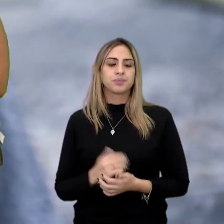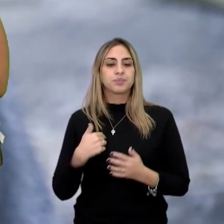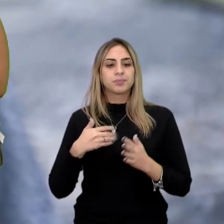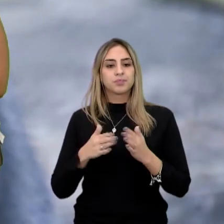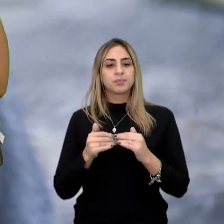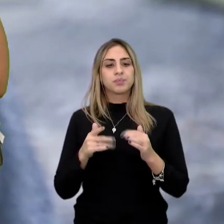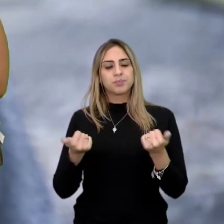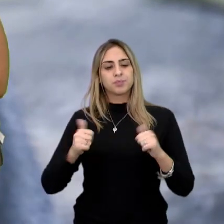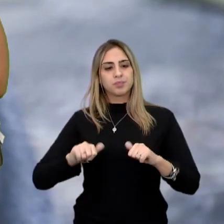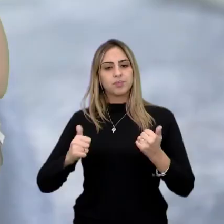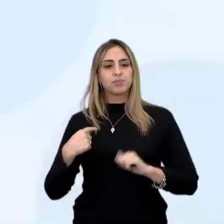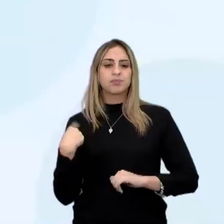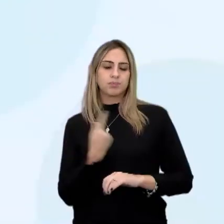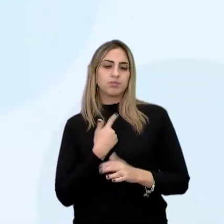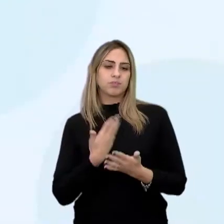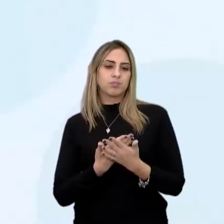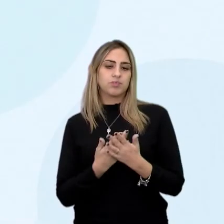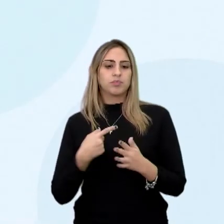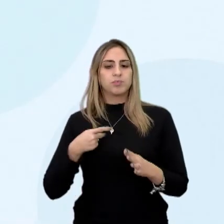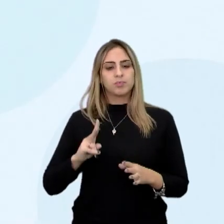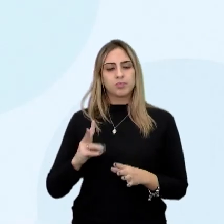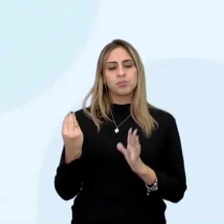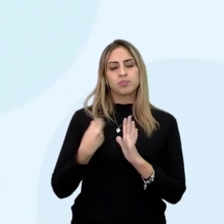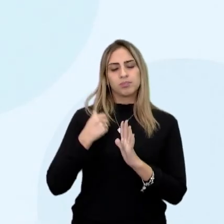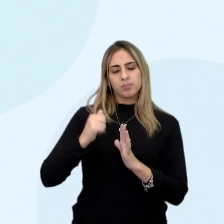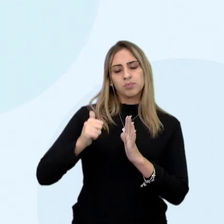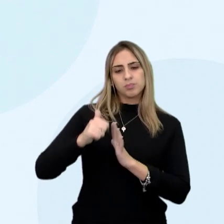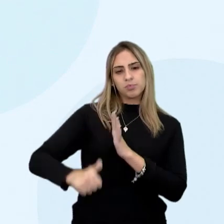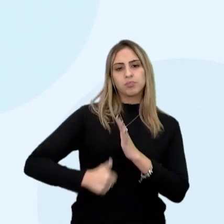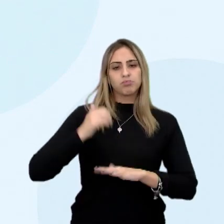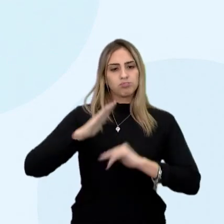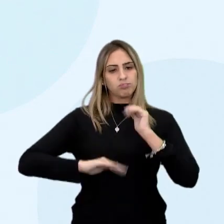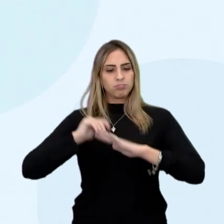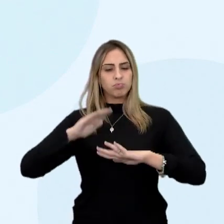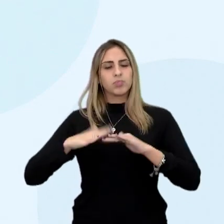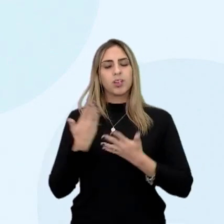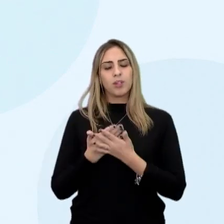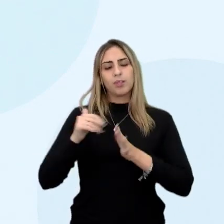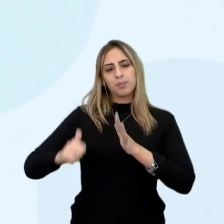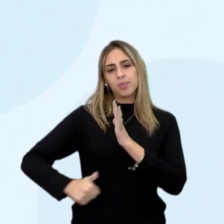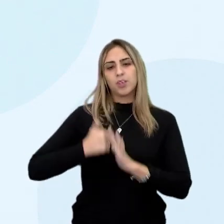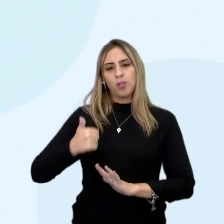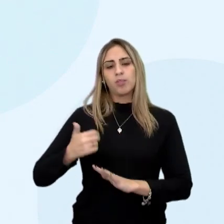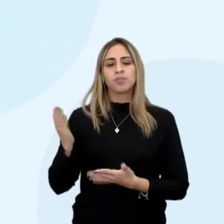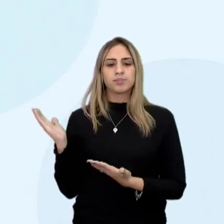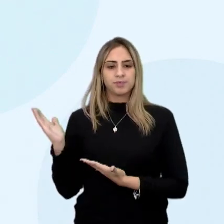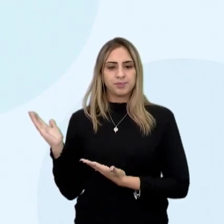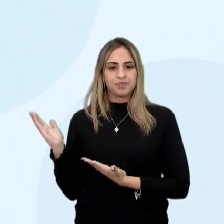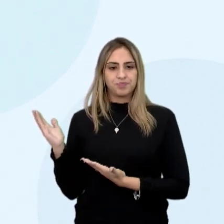vocês avaliarem a nossa aula para que a gente sempre possa melhorar e construir aí uma aula muito mais bacana, mais